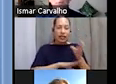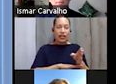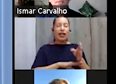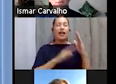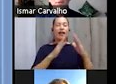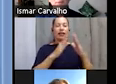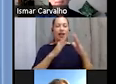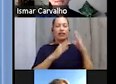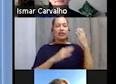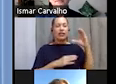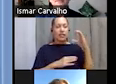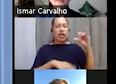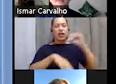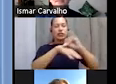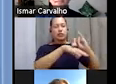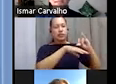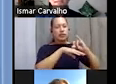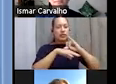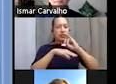exposição sobre a Baía de Guanabara.